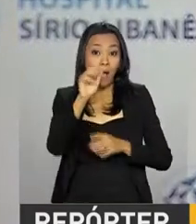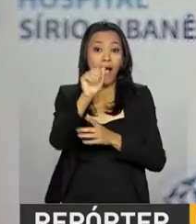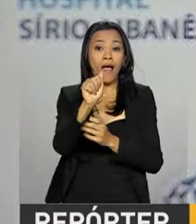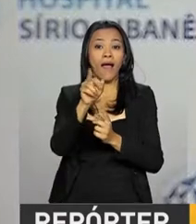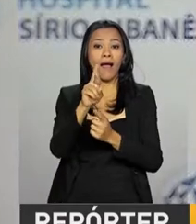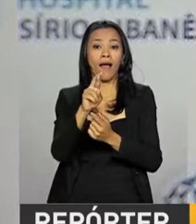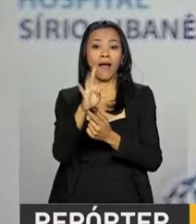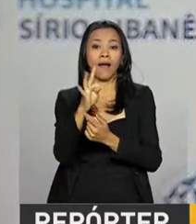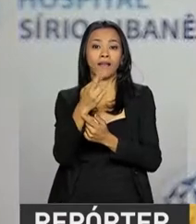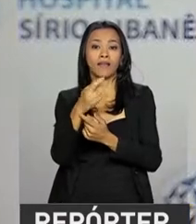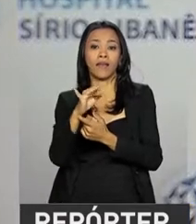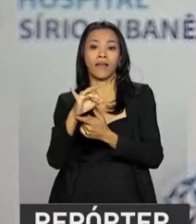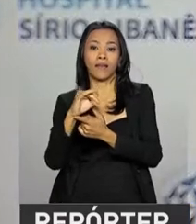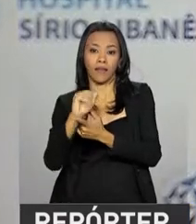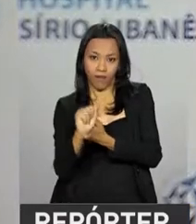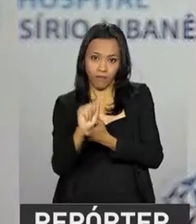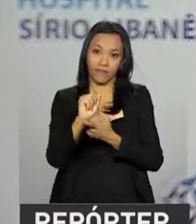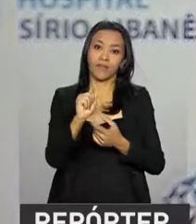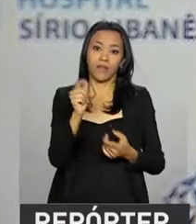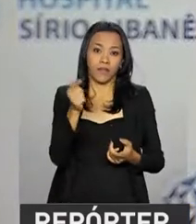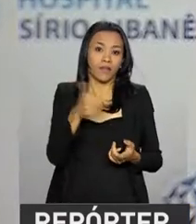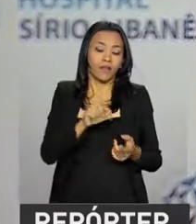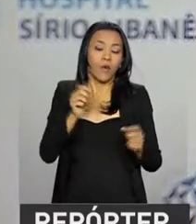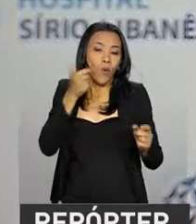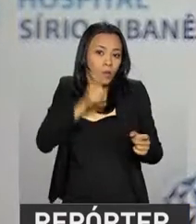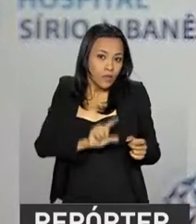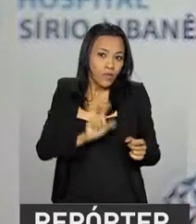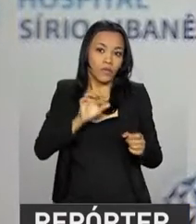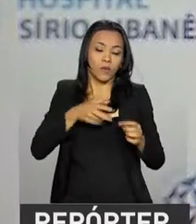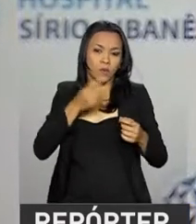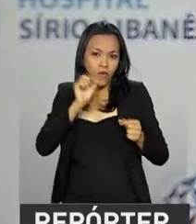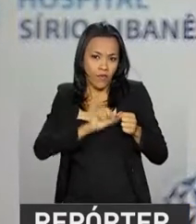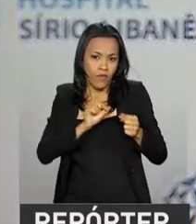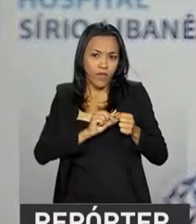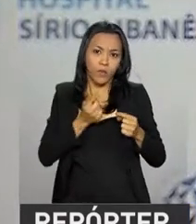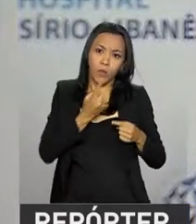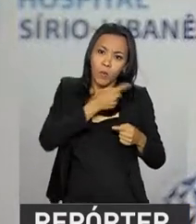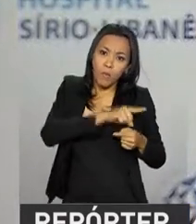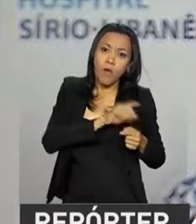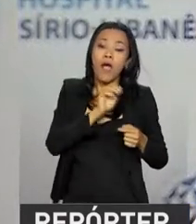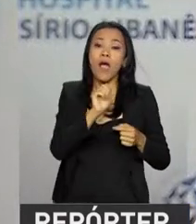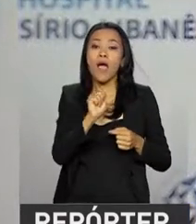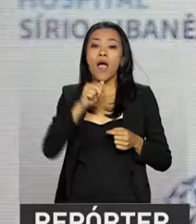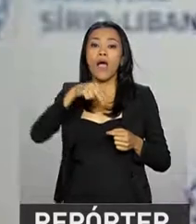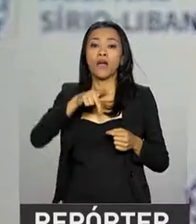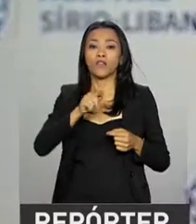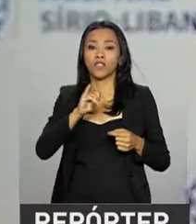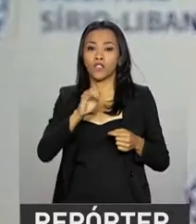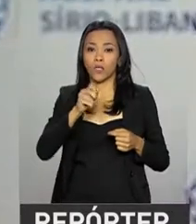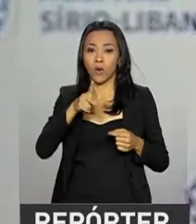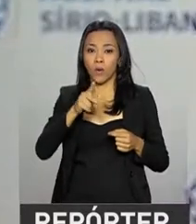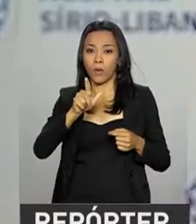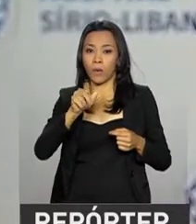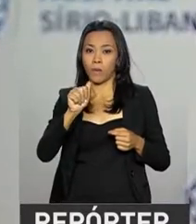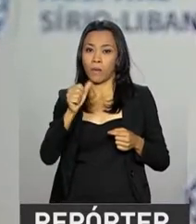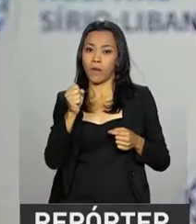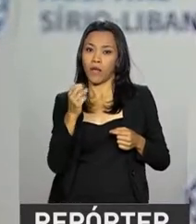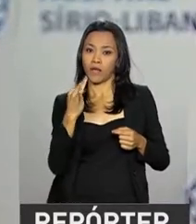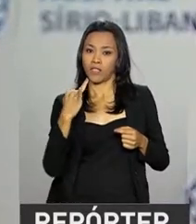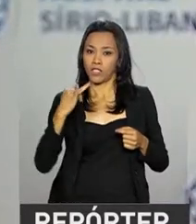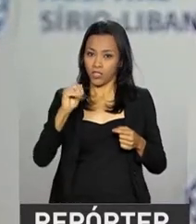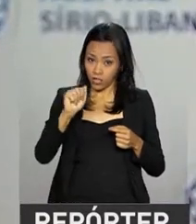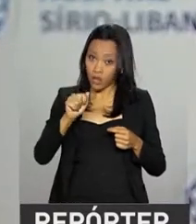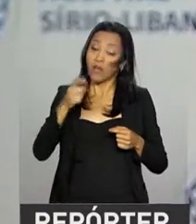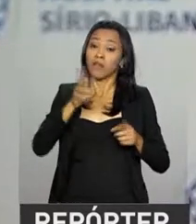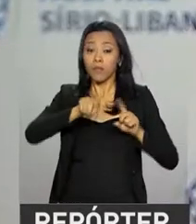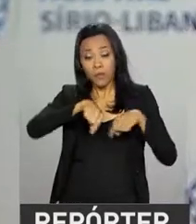outras duas secundárias, com colocação de estente em duas artérias e uma só foi feita angioplastia sem colocação de estente. A partir de segunda-feira, pode retomar